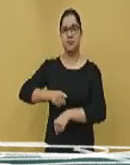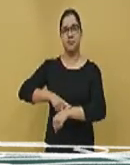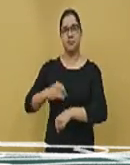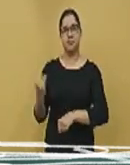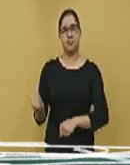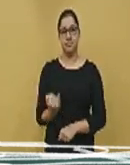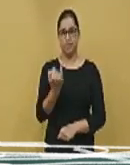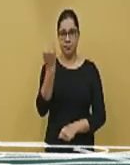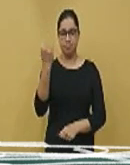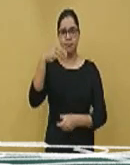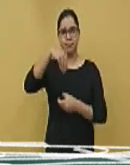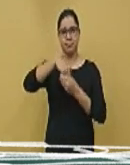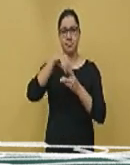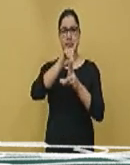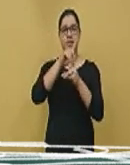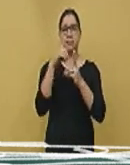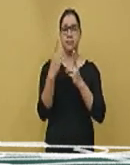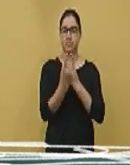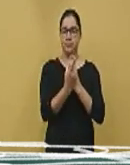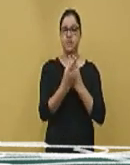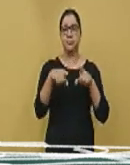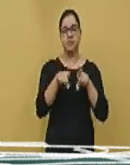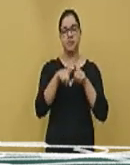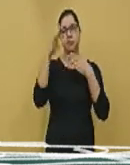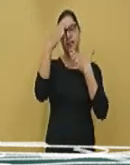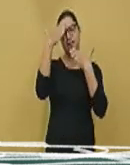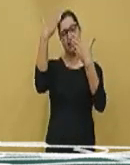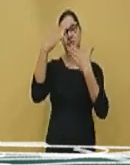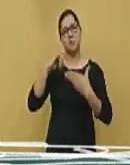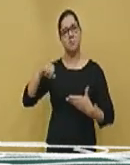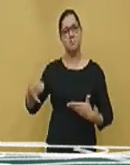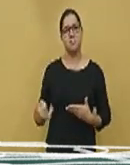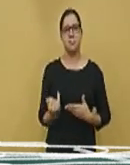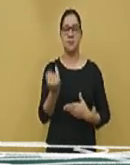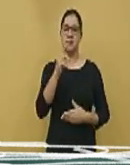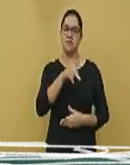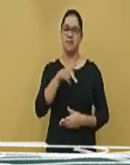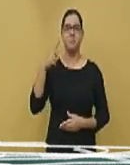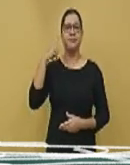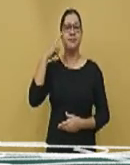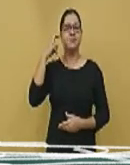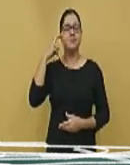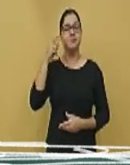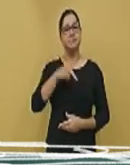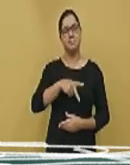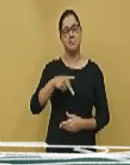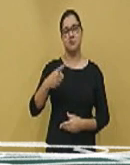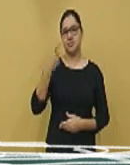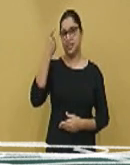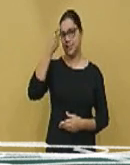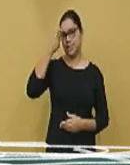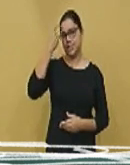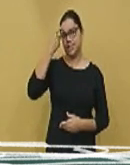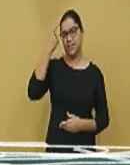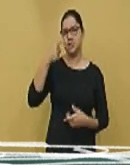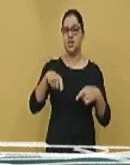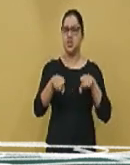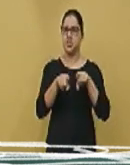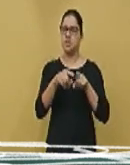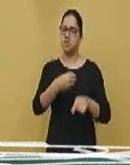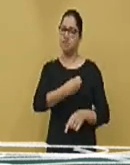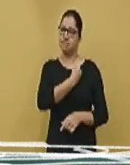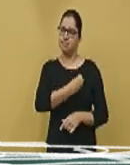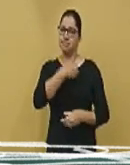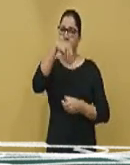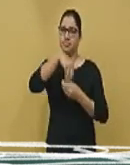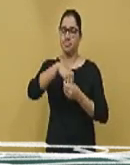da universidade. Agradecer a oportunidade, professora Etienne, professora Liane, por estar aqui, né, me acompanhando